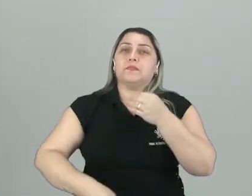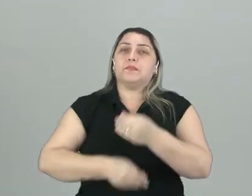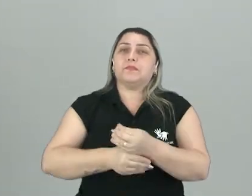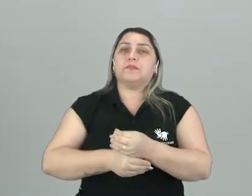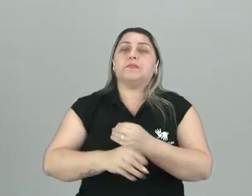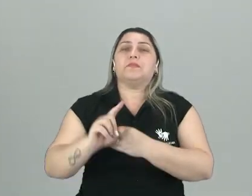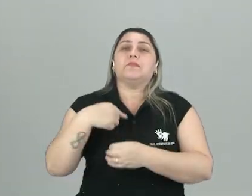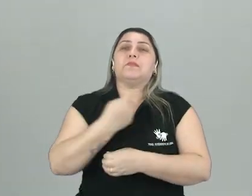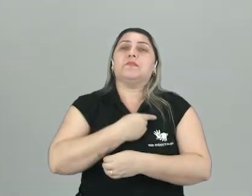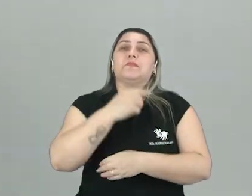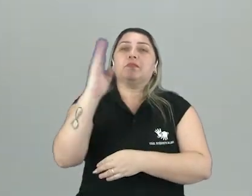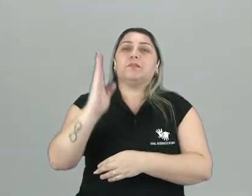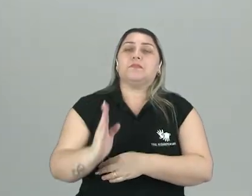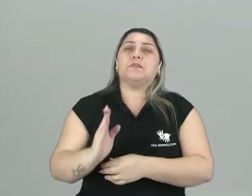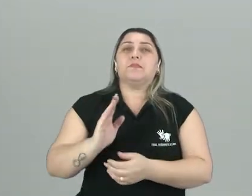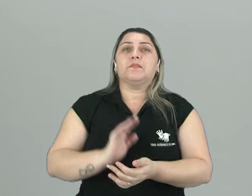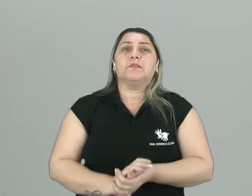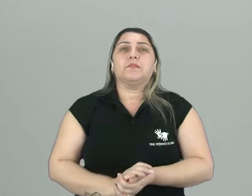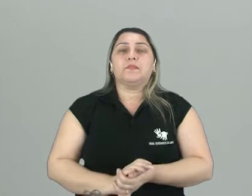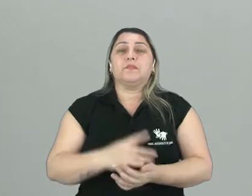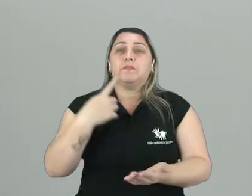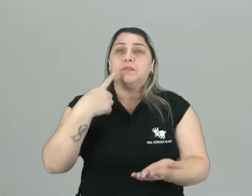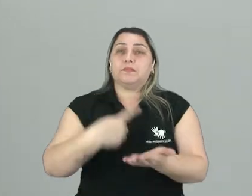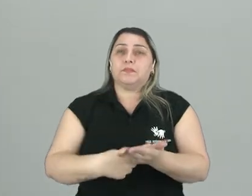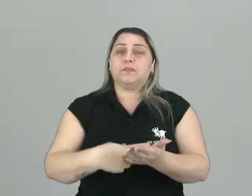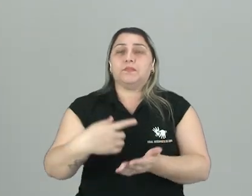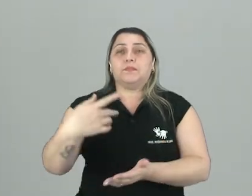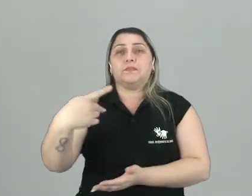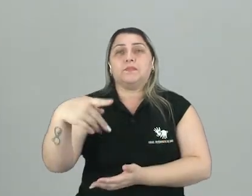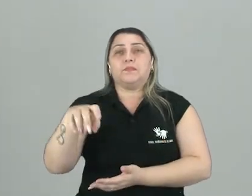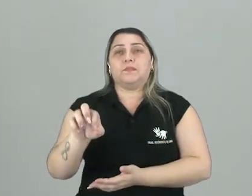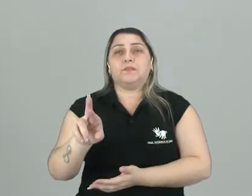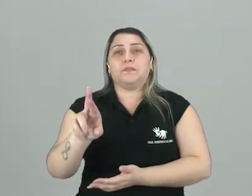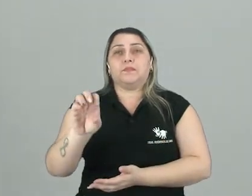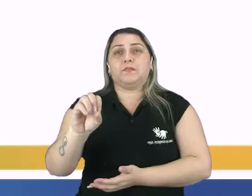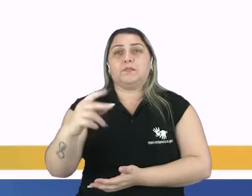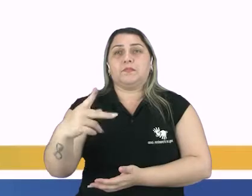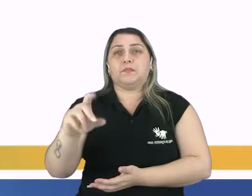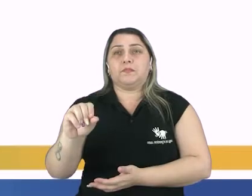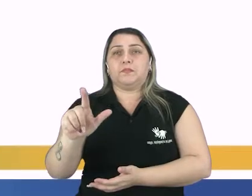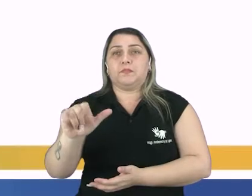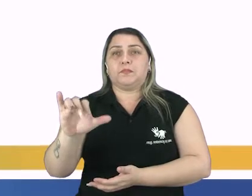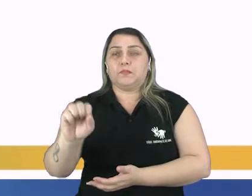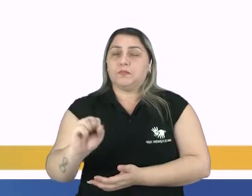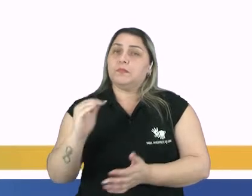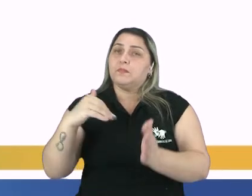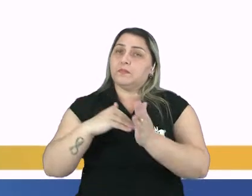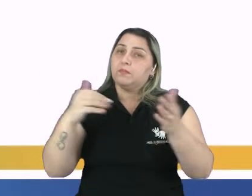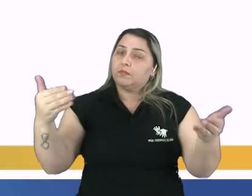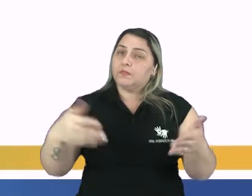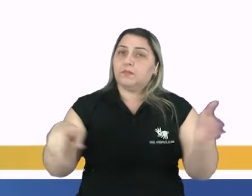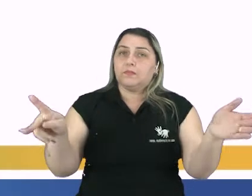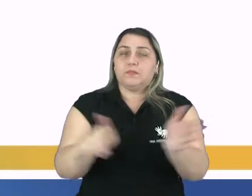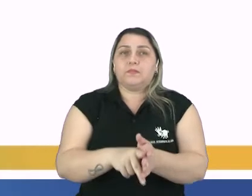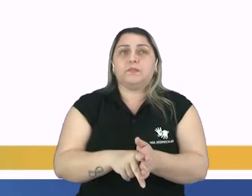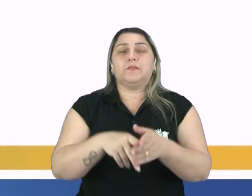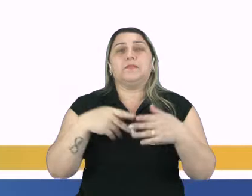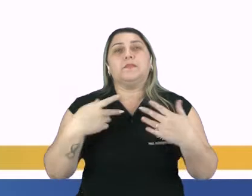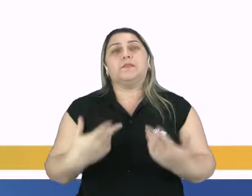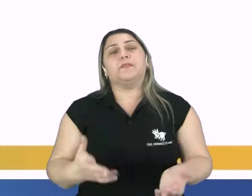ele ao nosso Brasil. O Tratado de Petrópolis praticamente selou o destino do Acre, que até hoje pertence